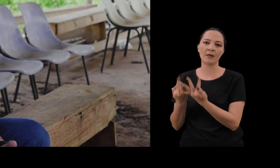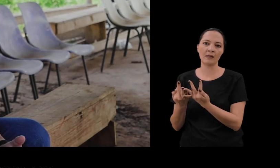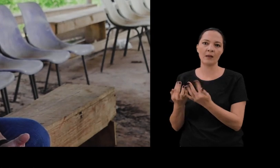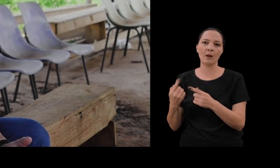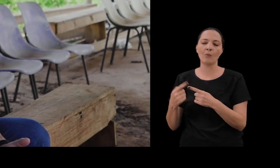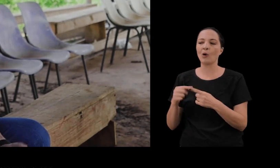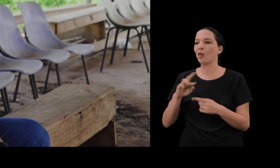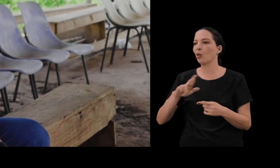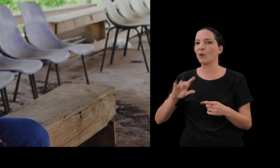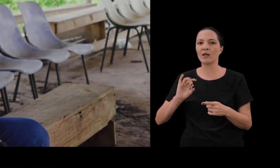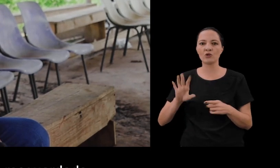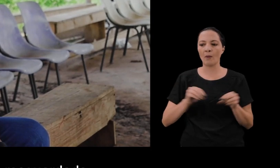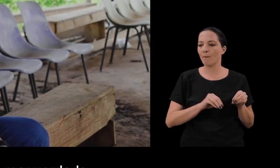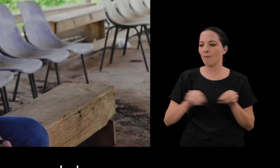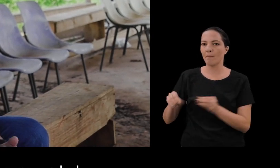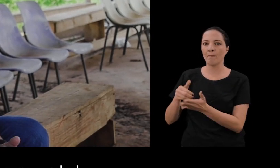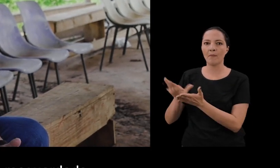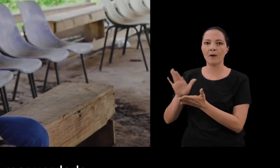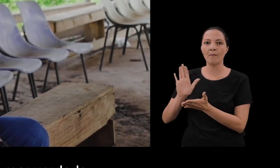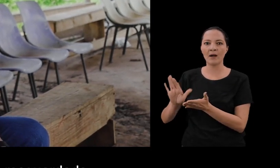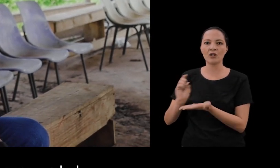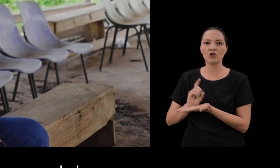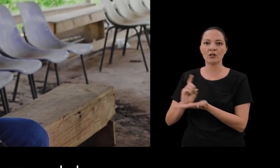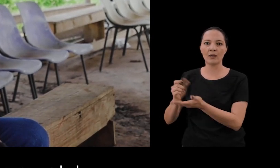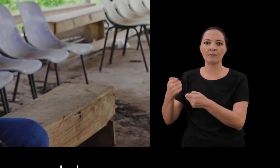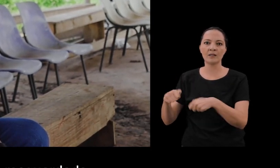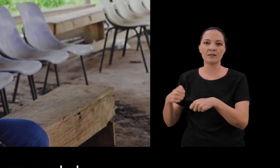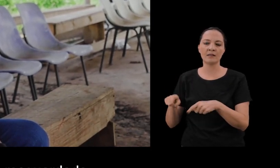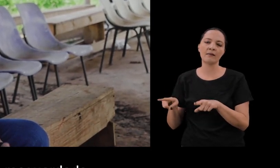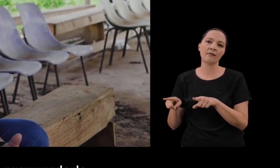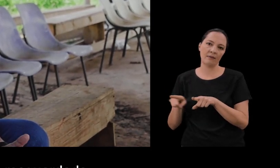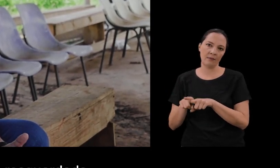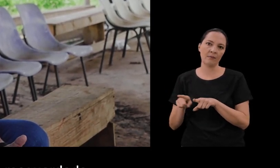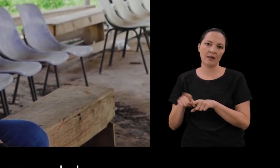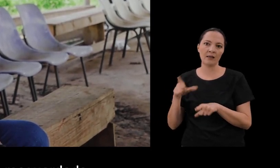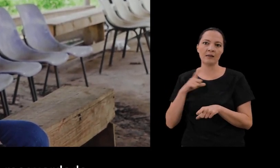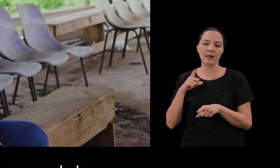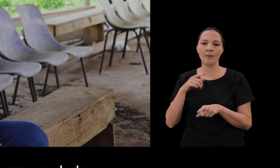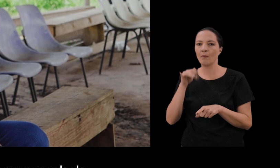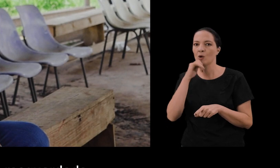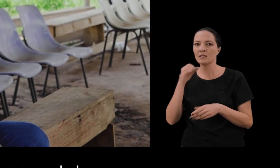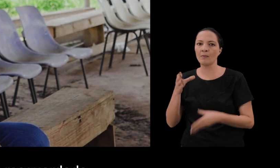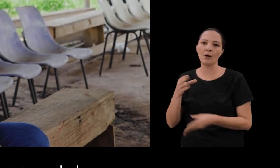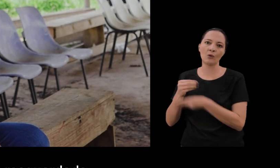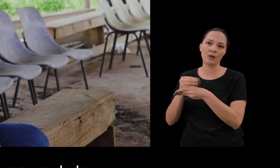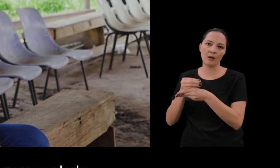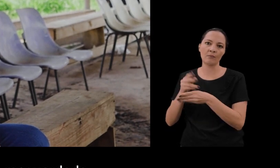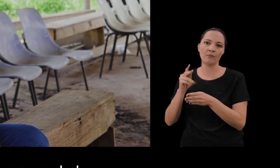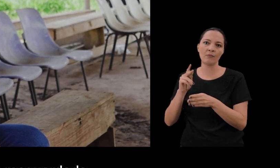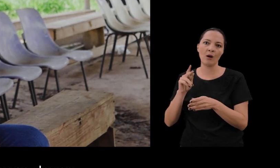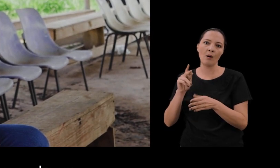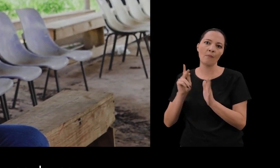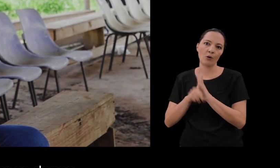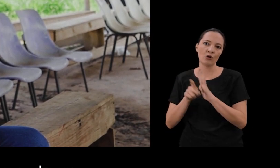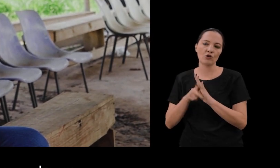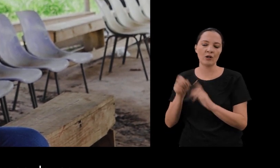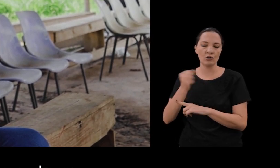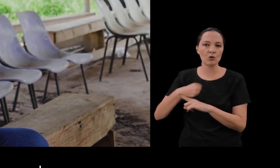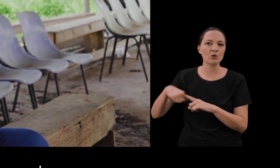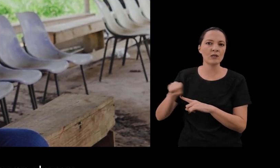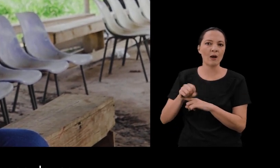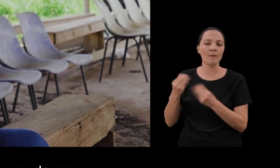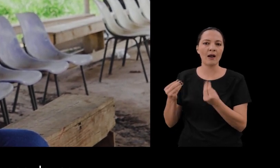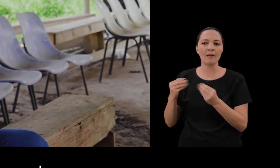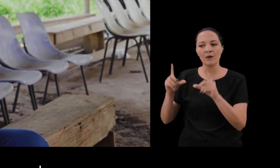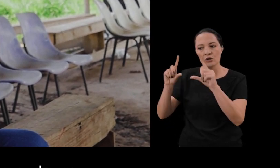que elas não possam ser apenas removidas, mas tenham sua dignidade resguardada, incluída em algum programa social, e assim a